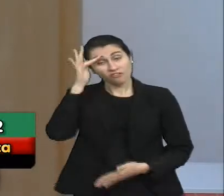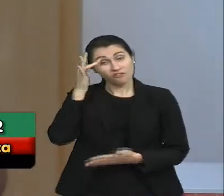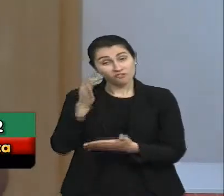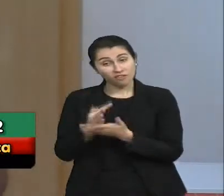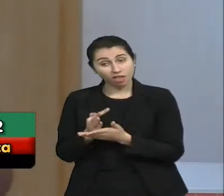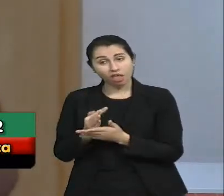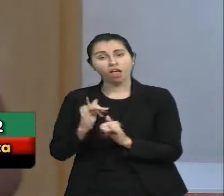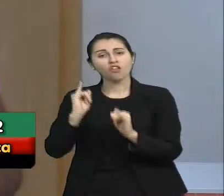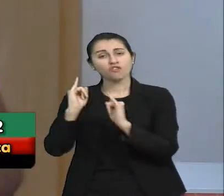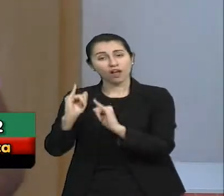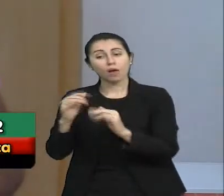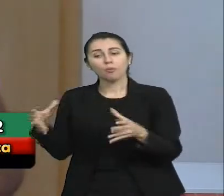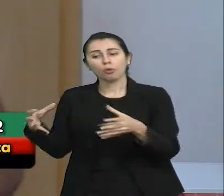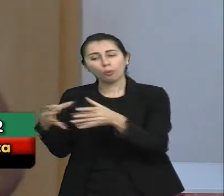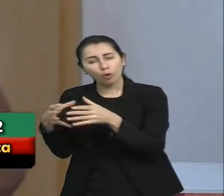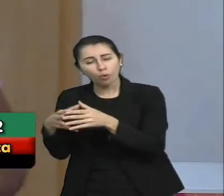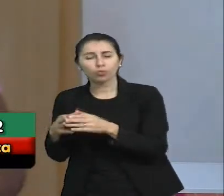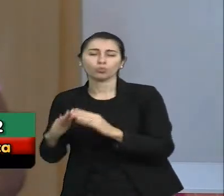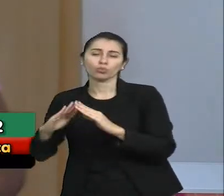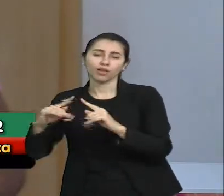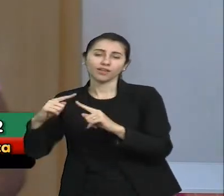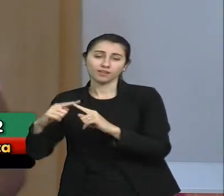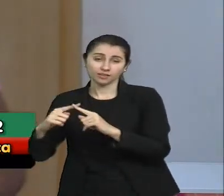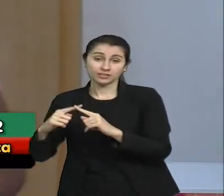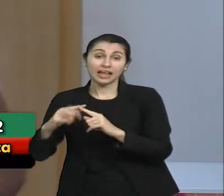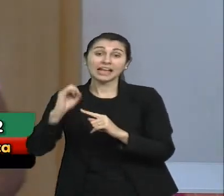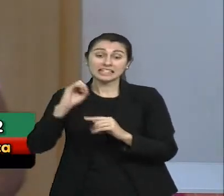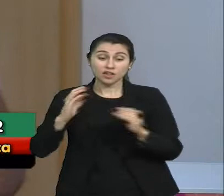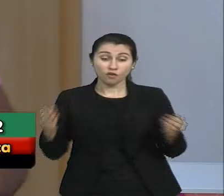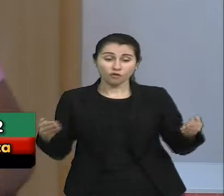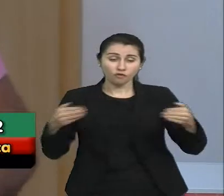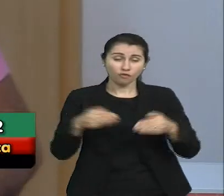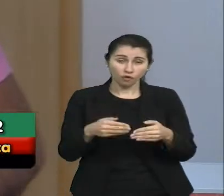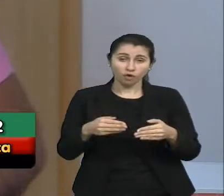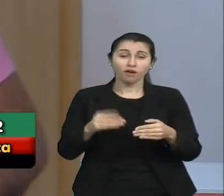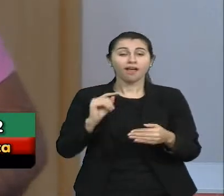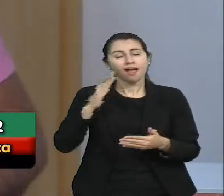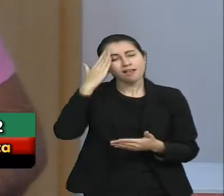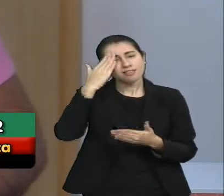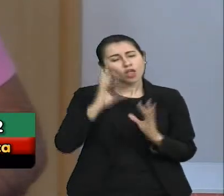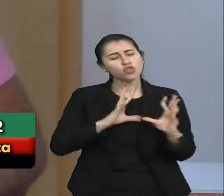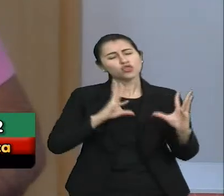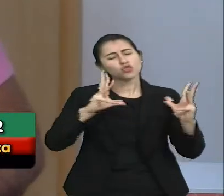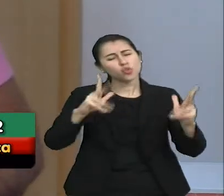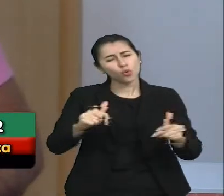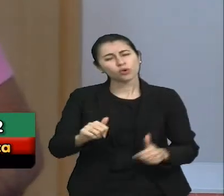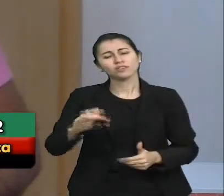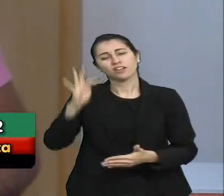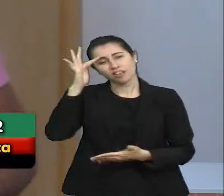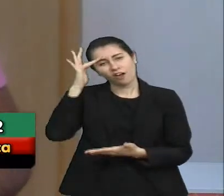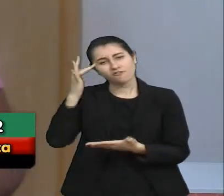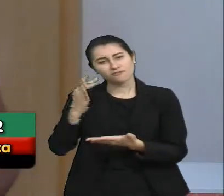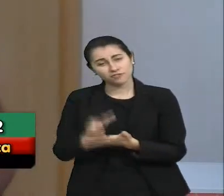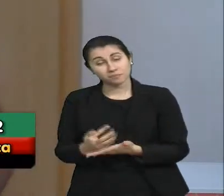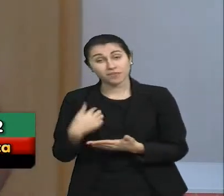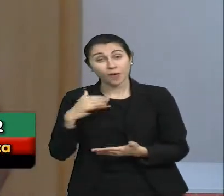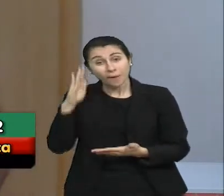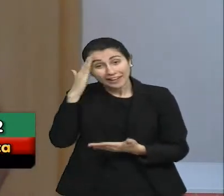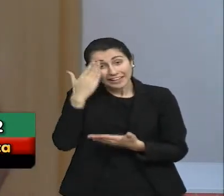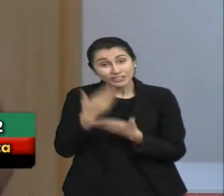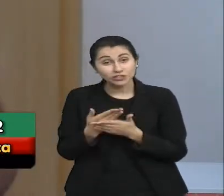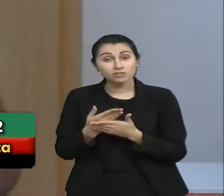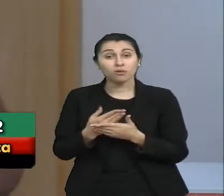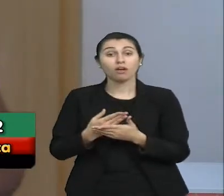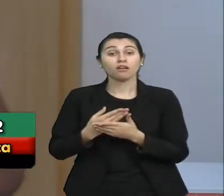de uma reunião, nós temos que professar todas as fés. Não é verdade? Então, eu acredito que dentro de uma reunião onde